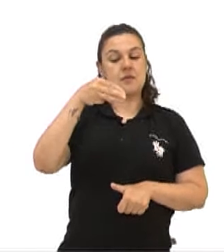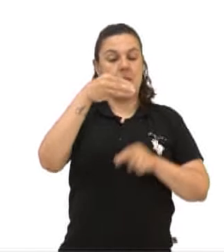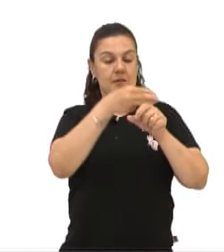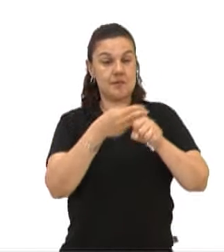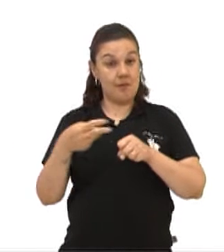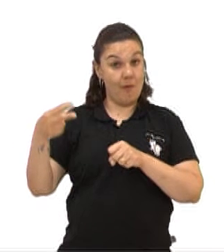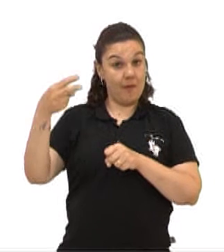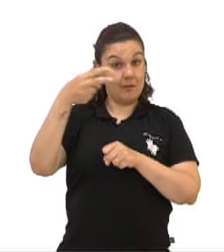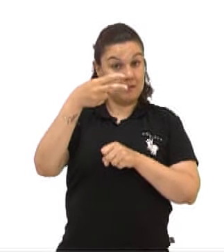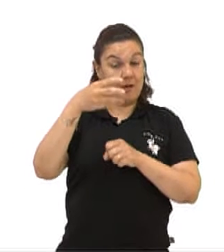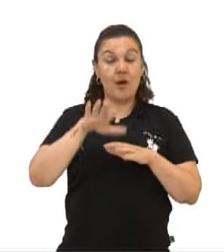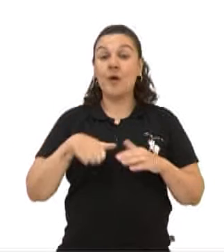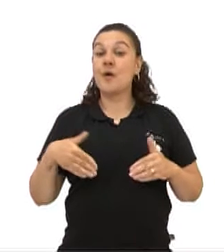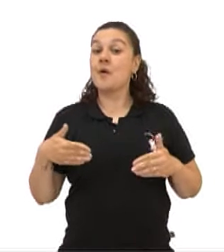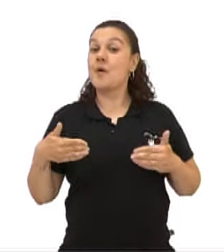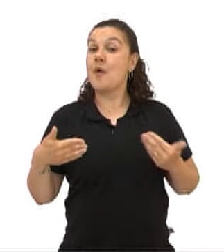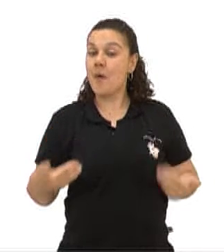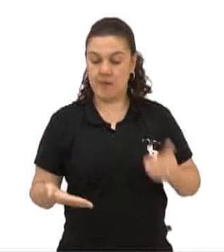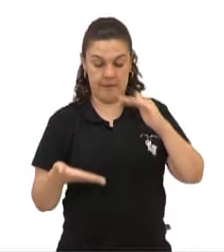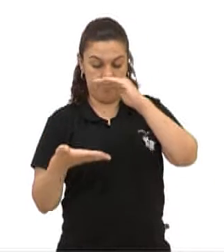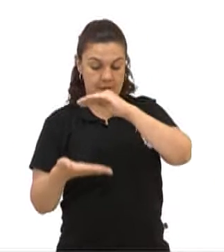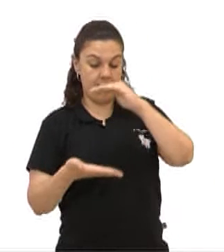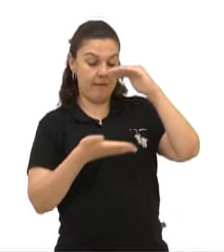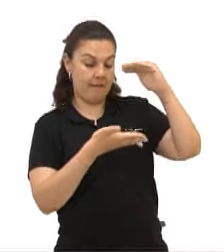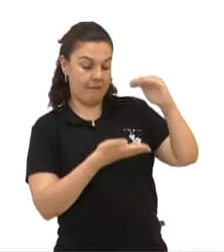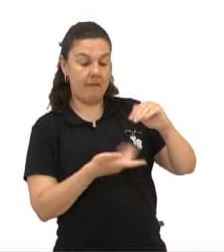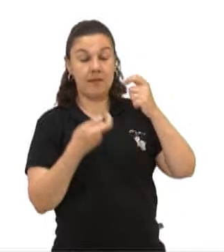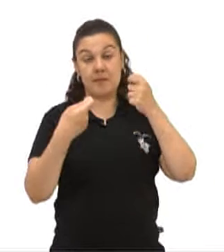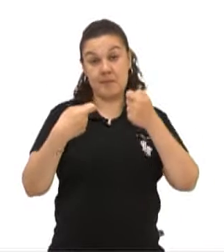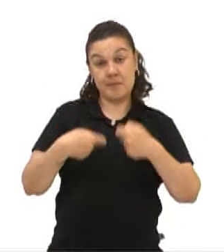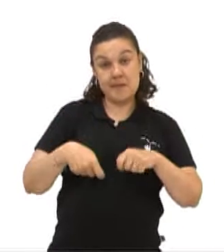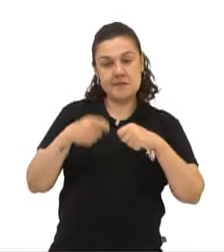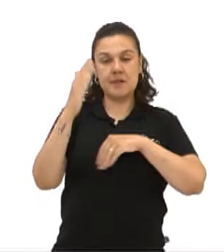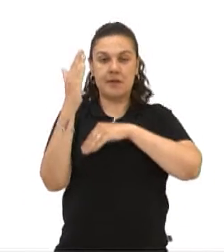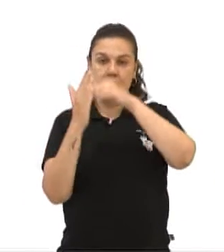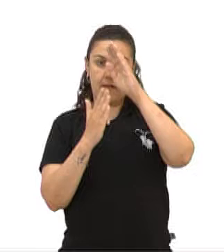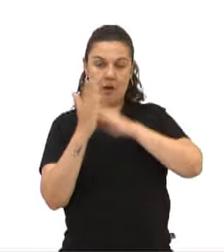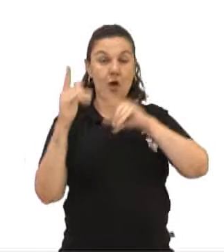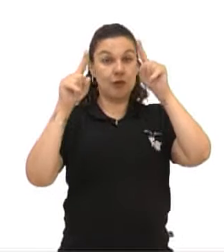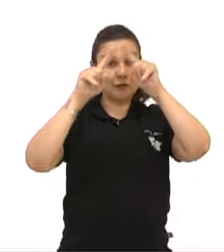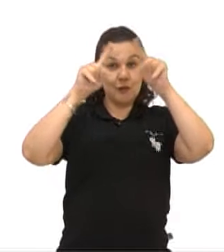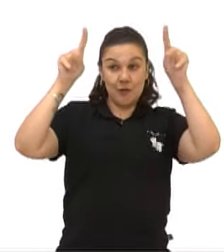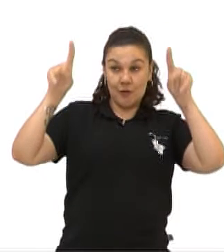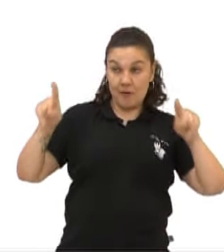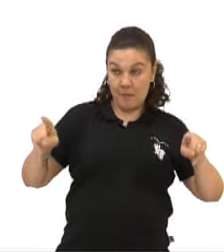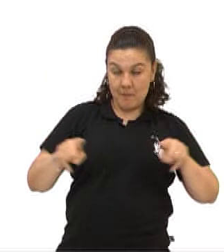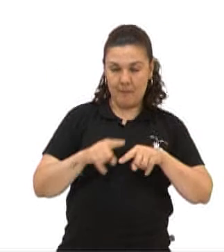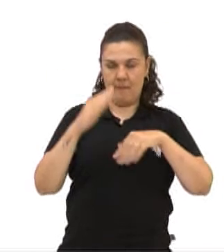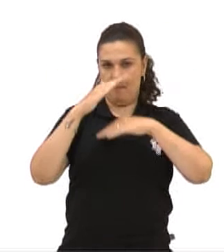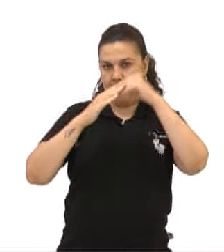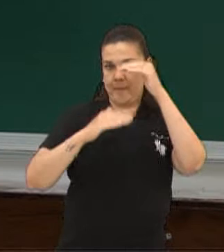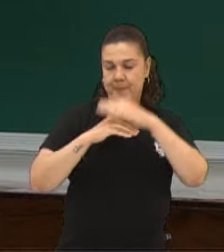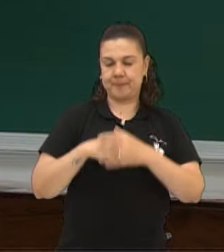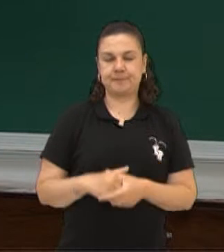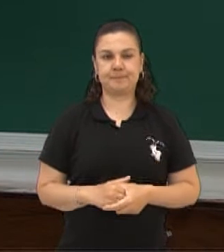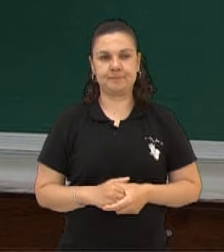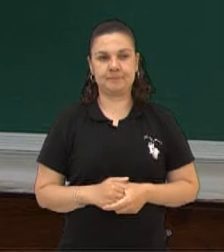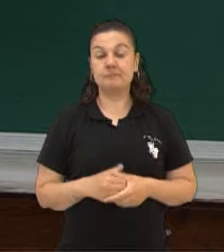parede. Quantas latas de tinta serão necessárias para pintar toda essa